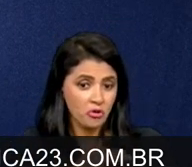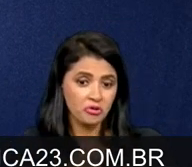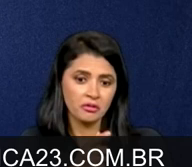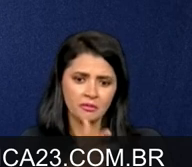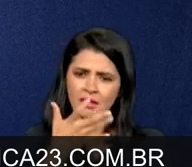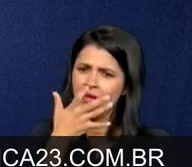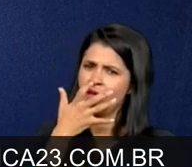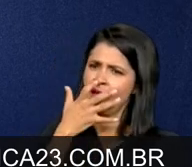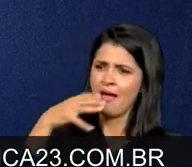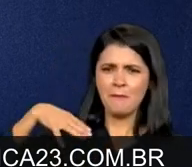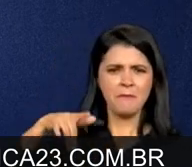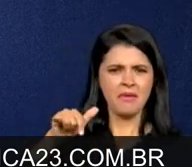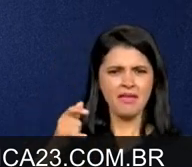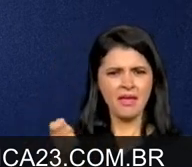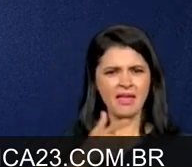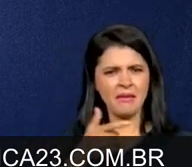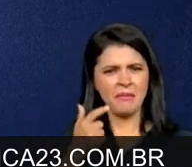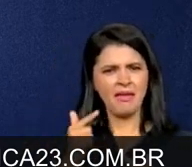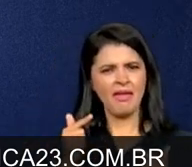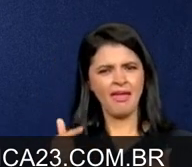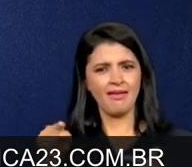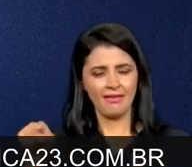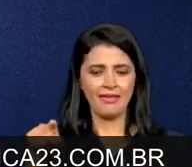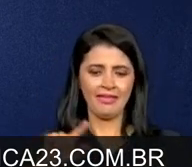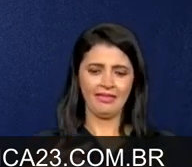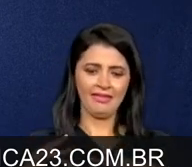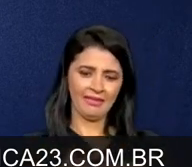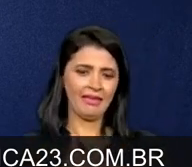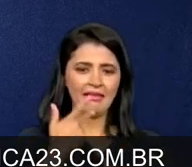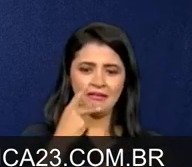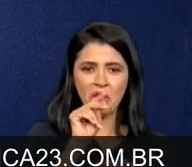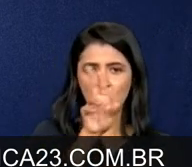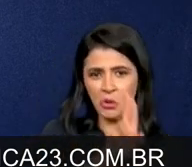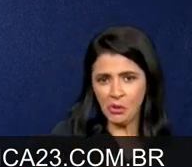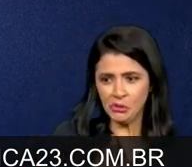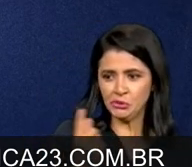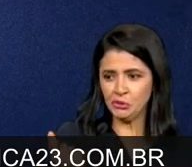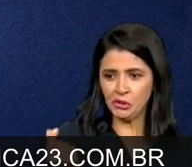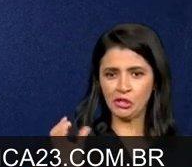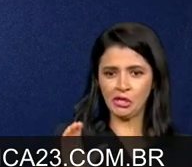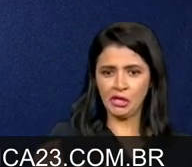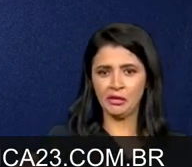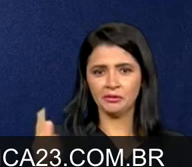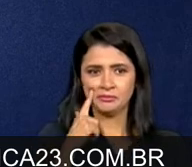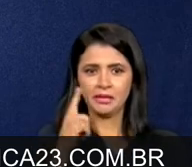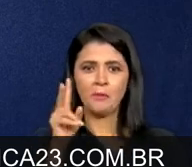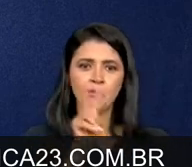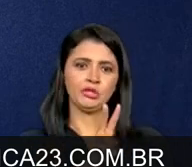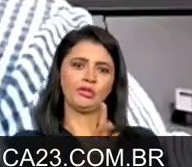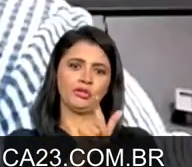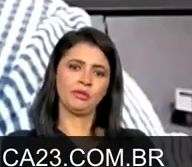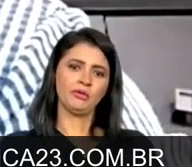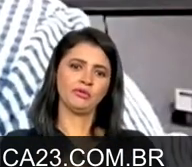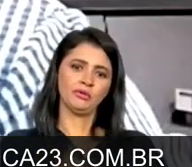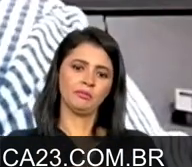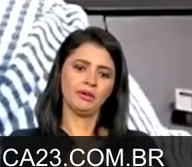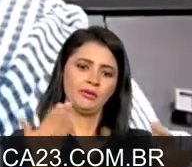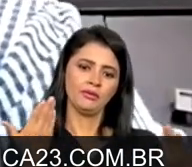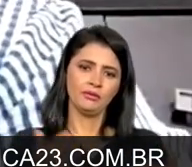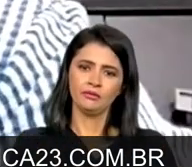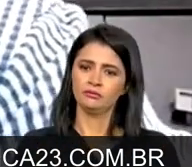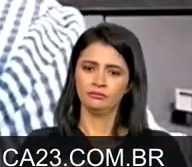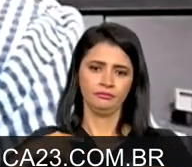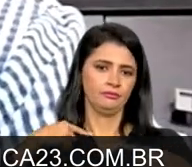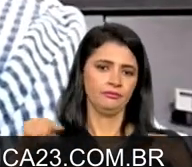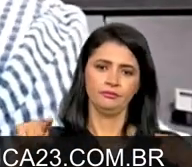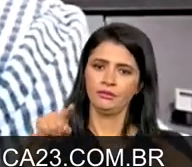gerou memes nas redes sociais, com internautas ironizando o uso do recurso criado para proteger o trabalhador. Não faz sentido